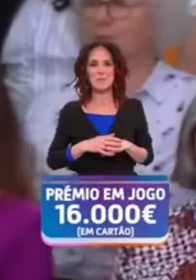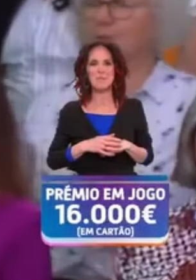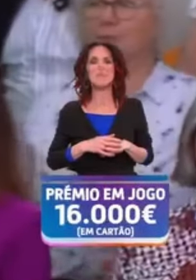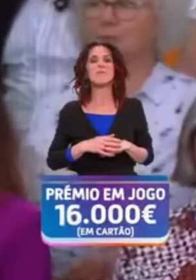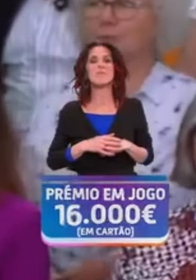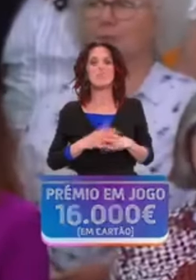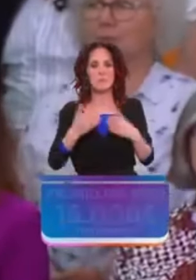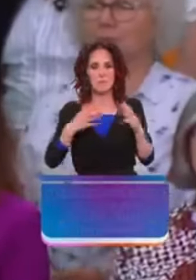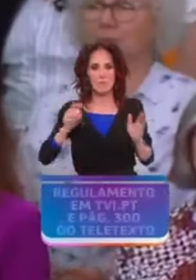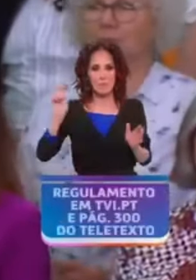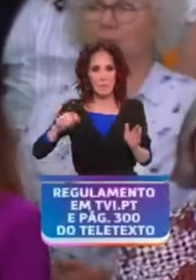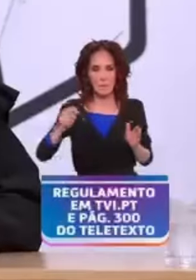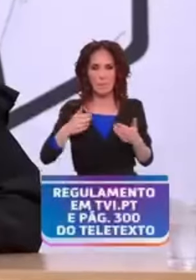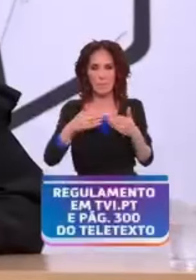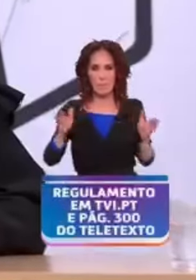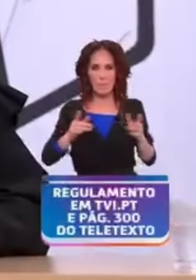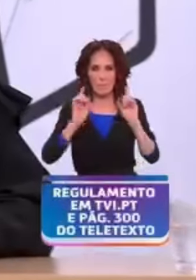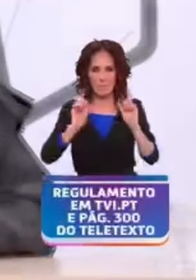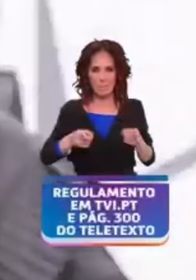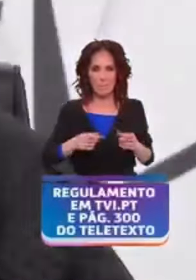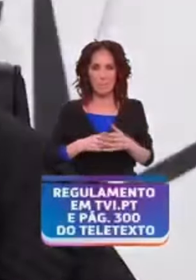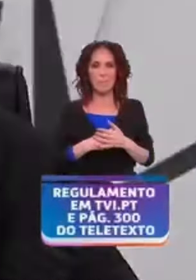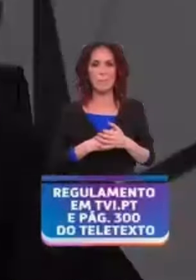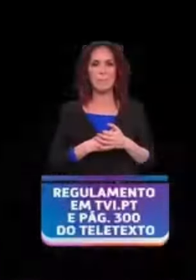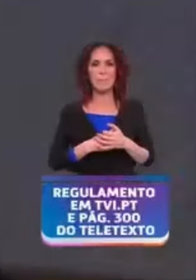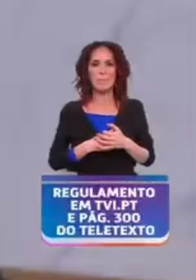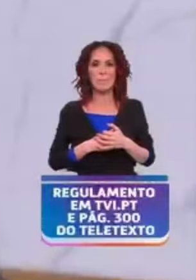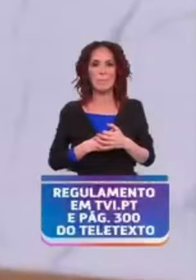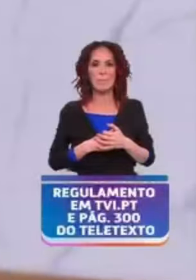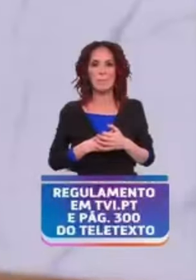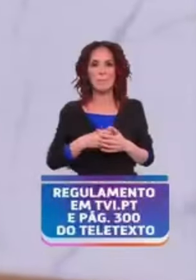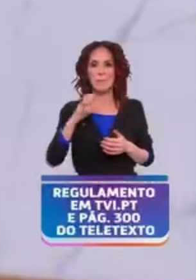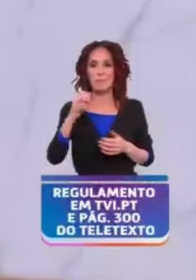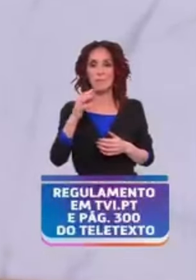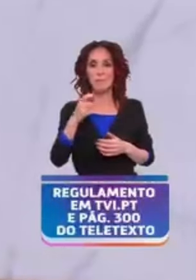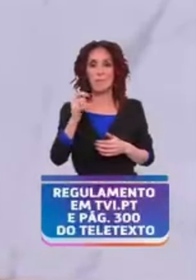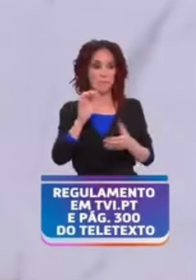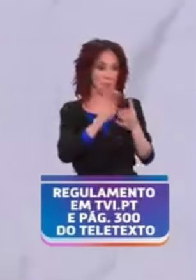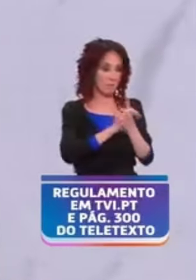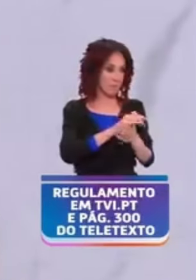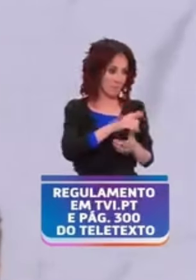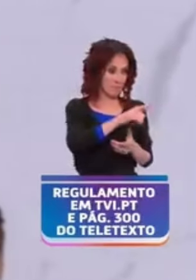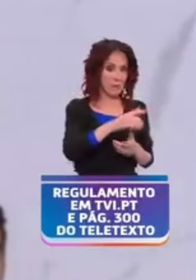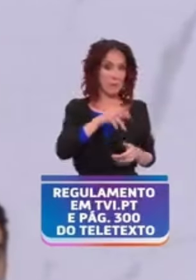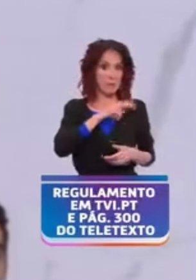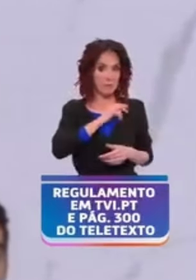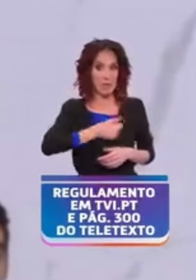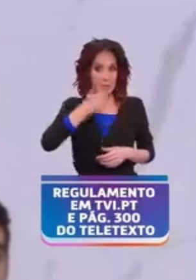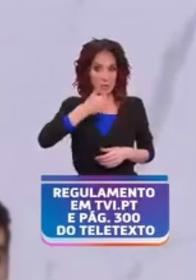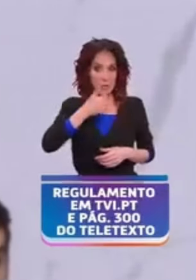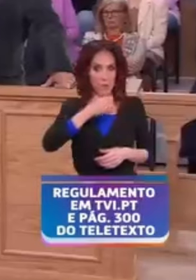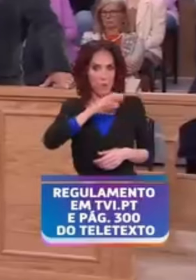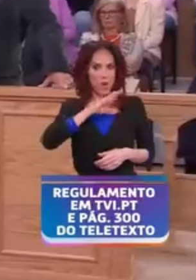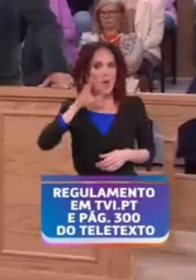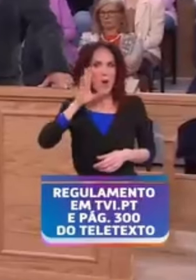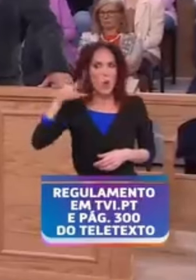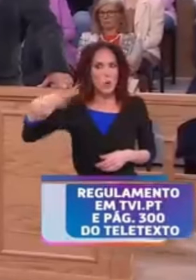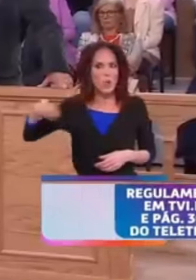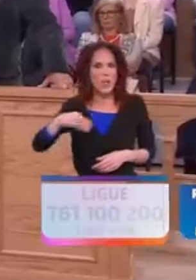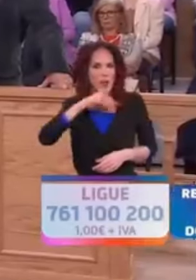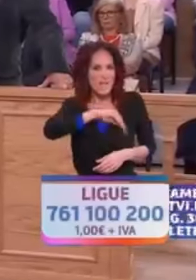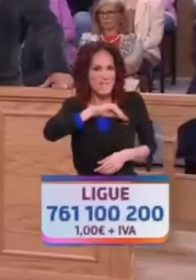anos e portanto e efetivamente ele é uma das pessoas que